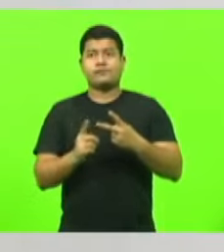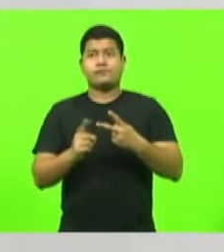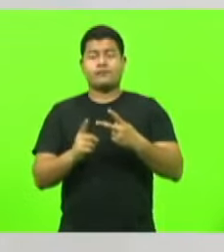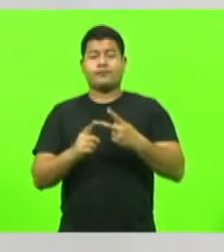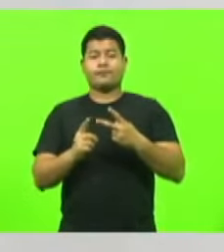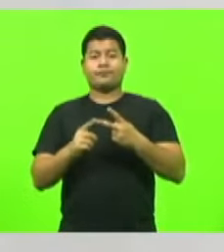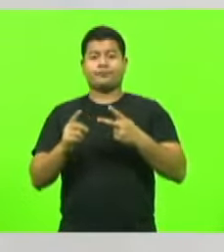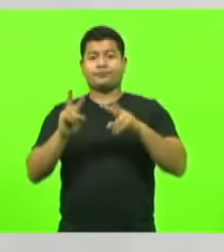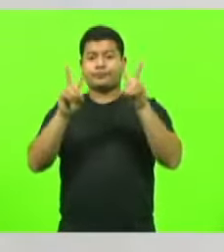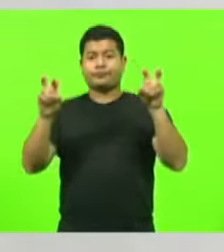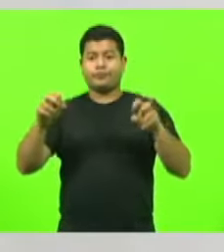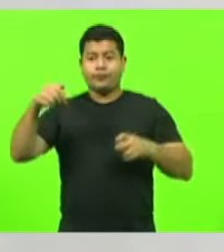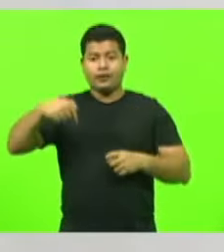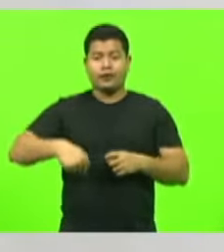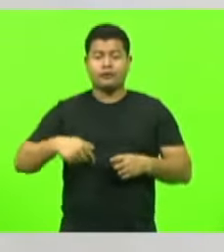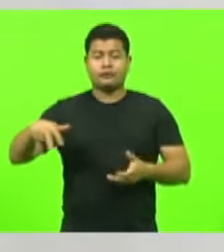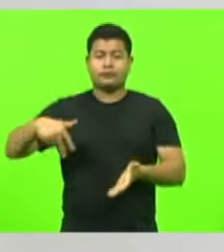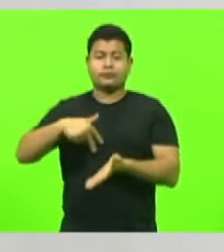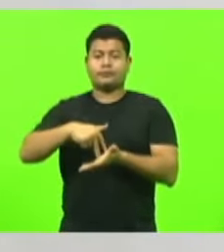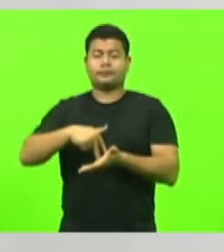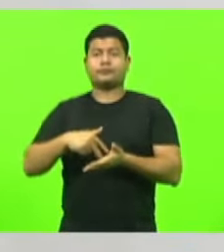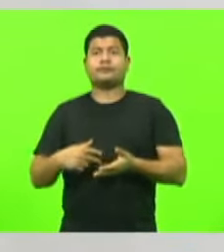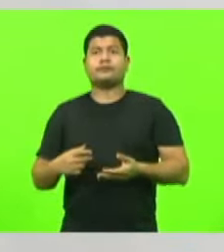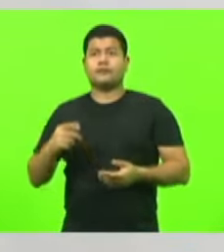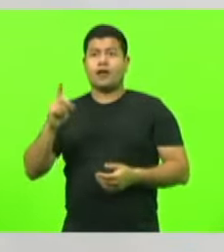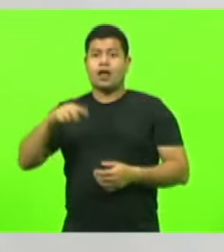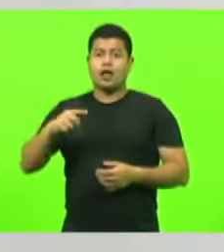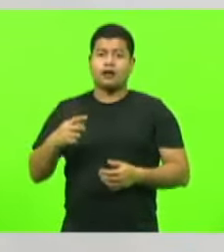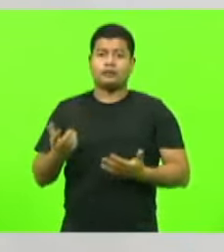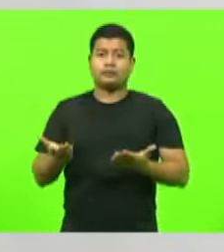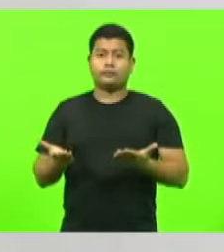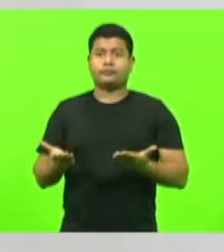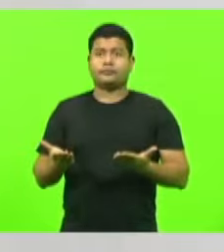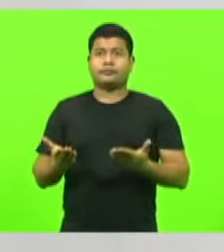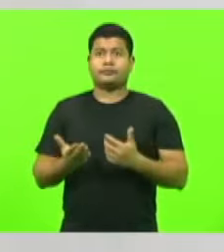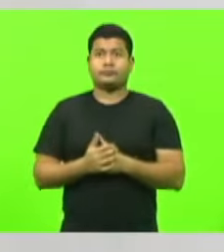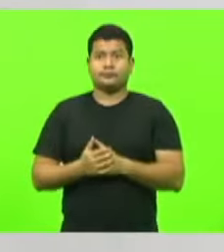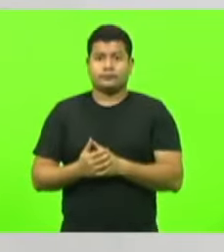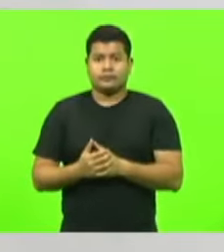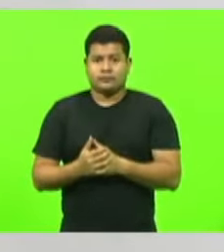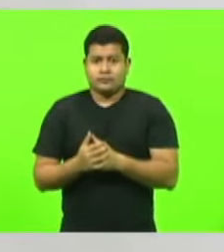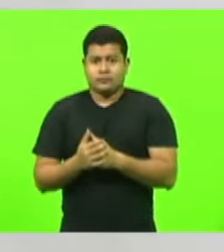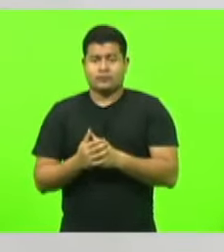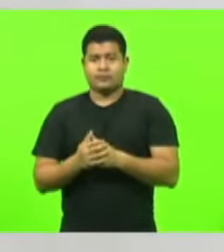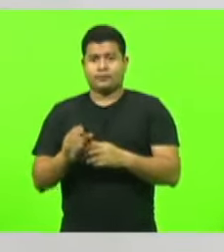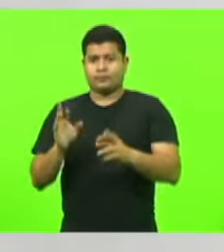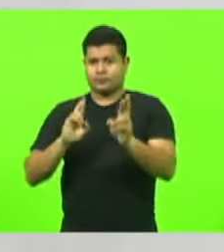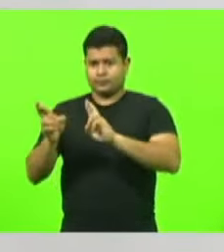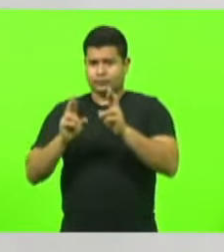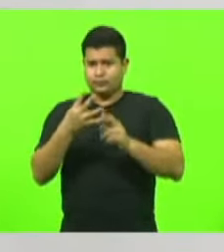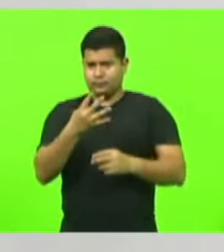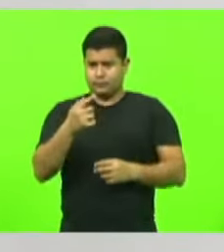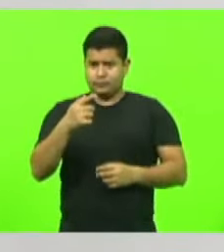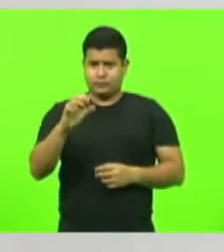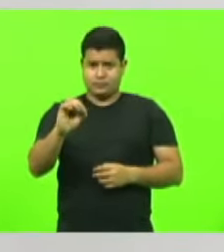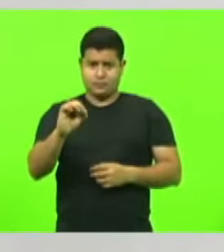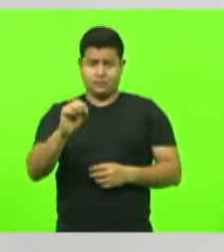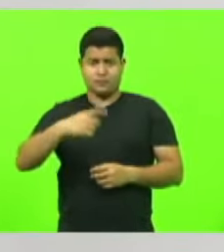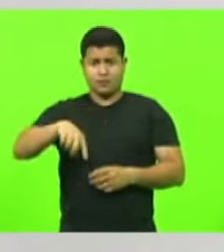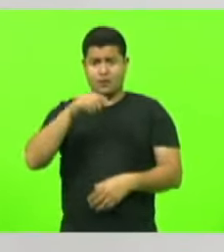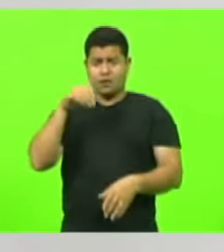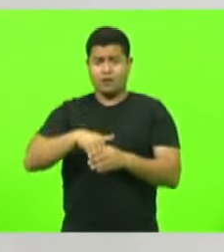Segundo assunto que me traz à tribuna é realmente aqui o assunto abordado aqui sobre a 470. Nós